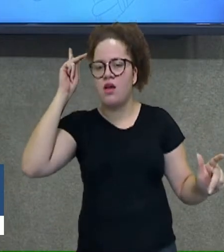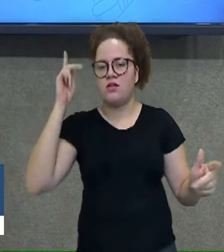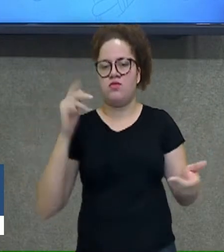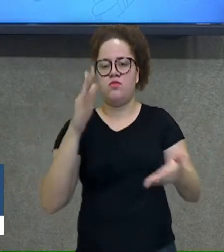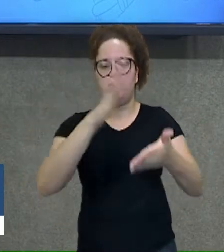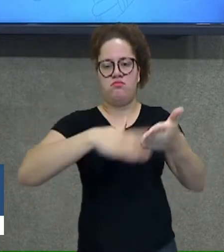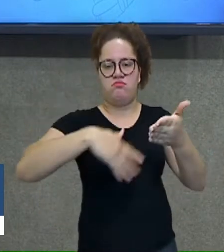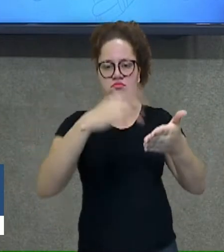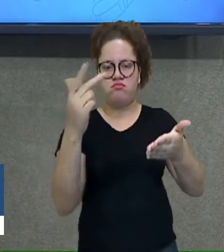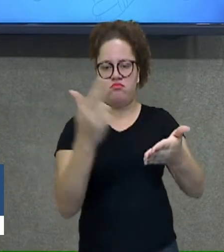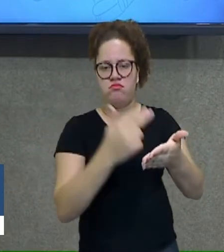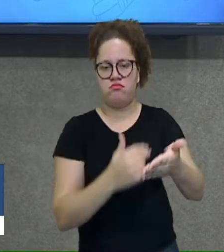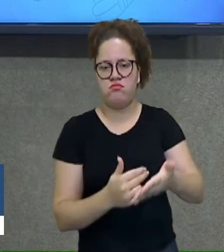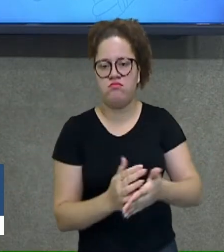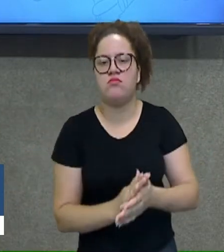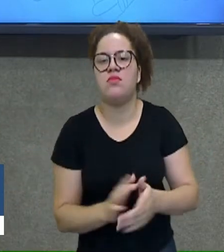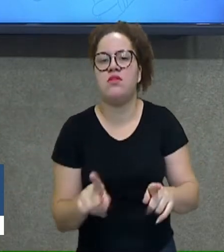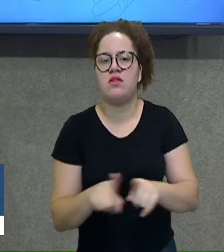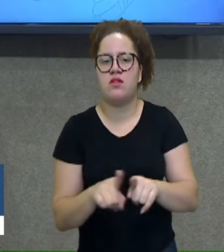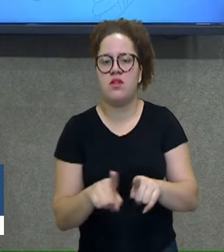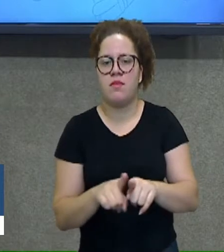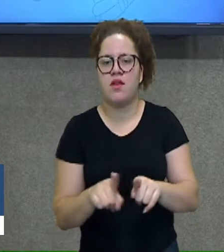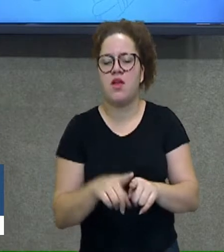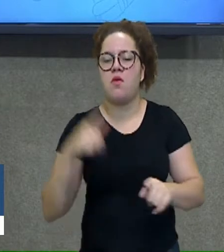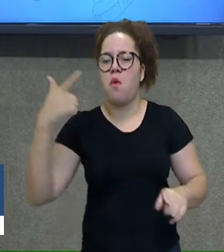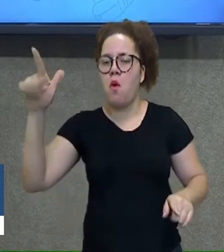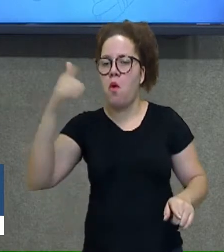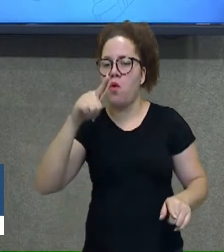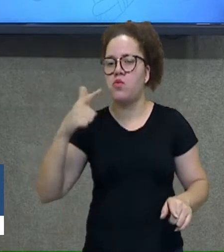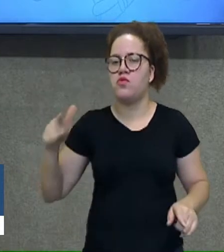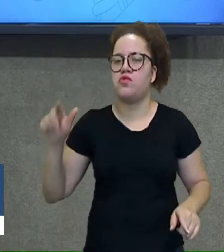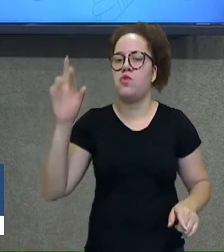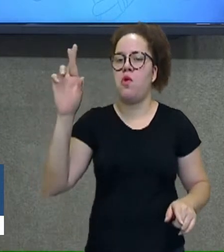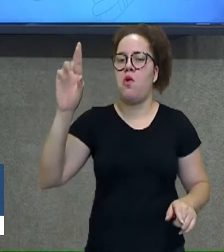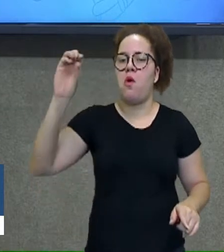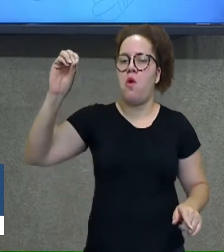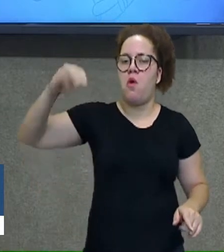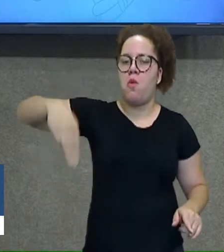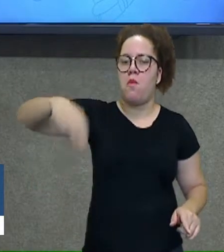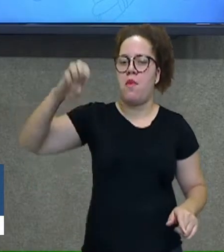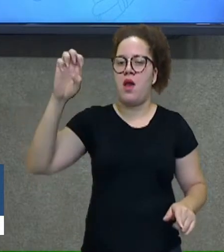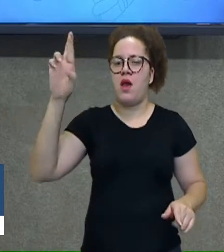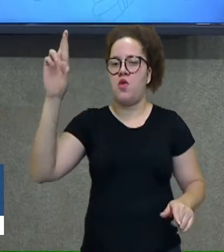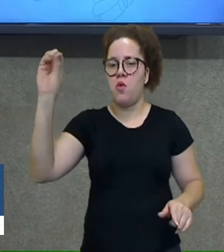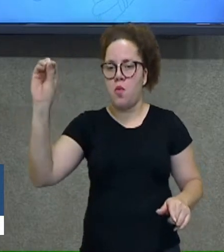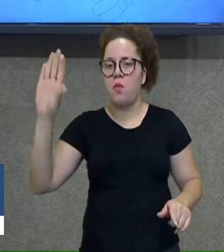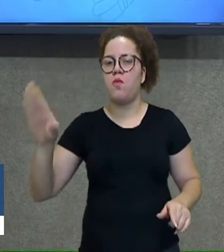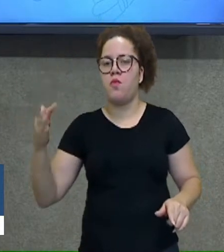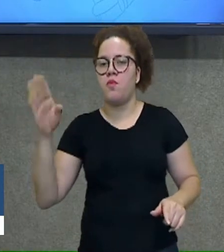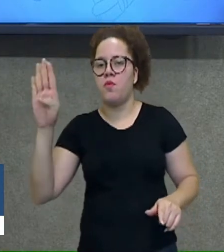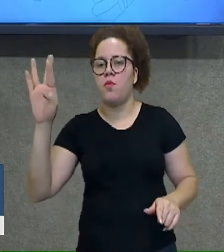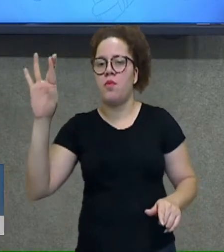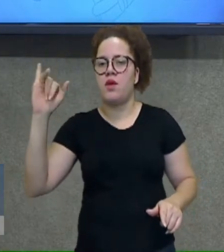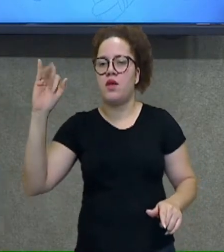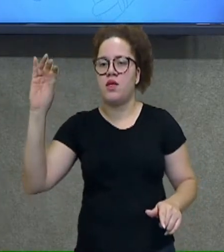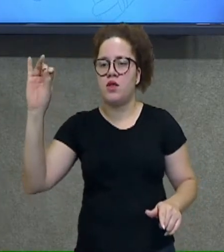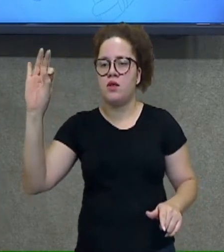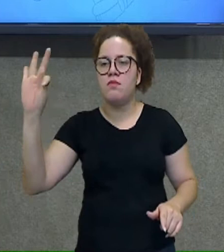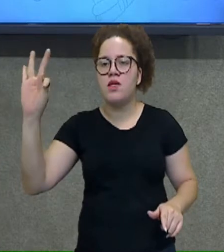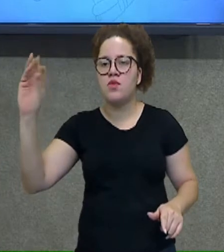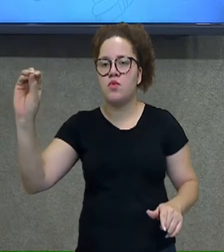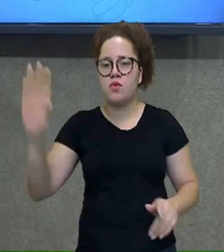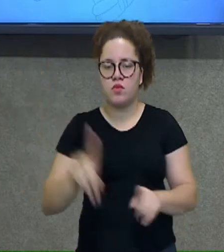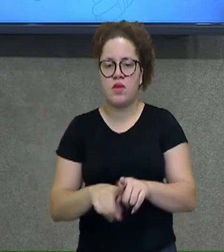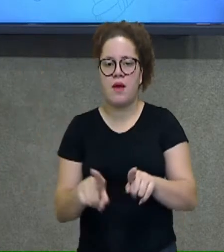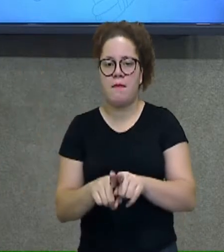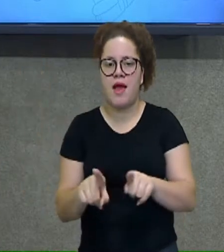falar dos nacionais, como por exemplo nós temos o Romero Brito, conhecido por suas cores vibrantes, pelas suas formas de